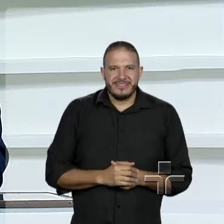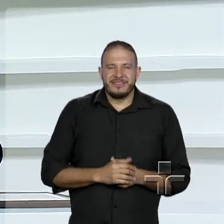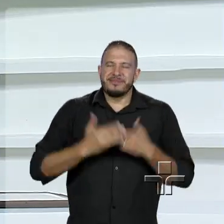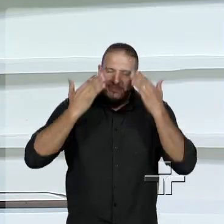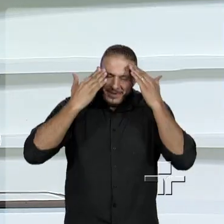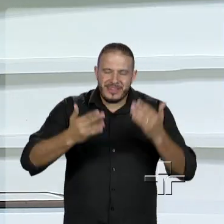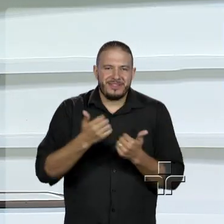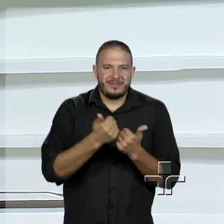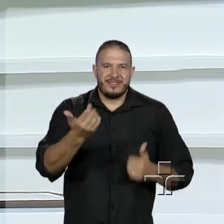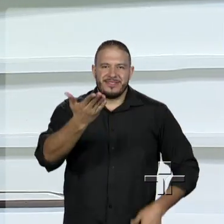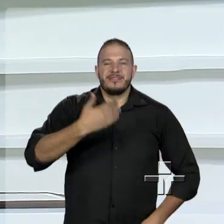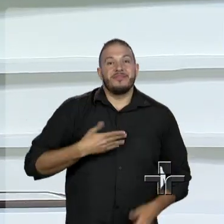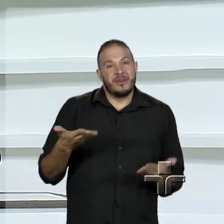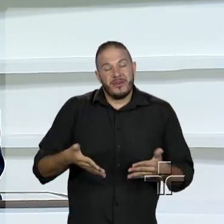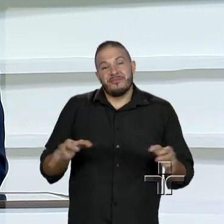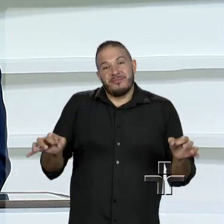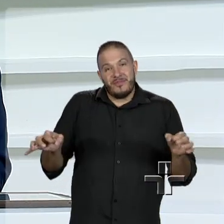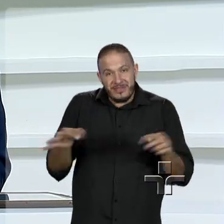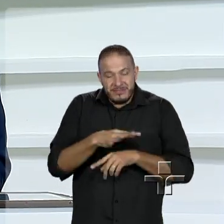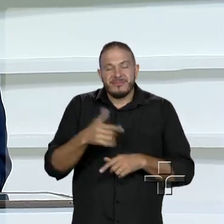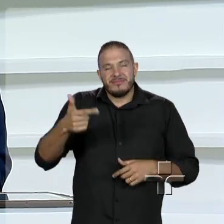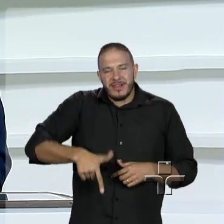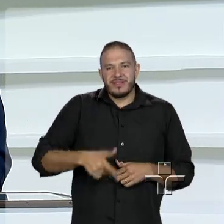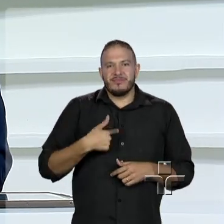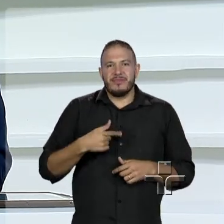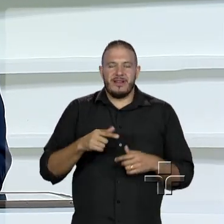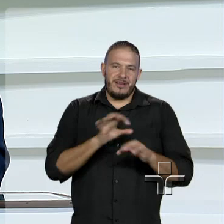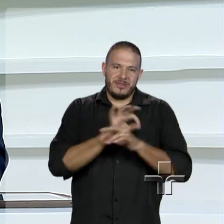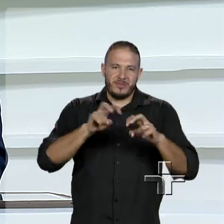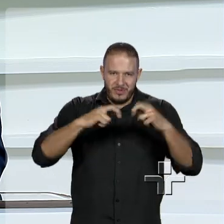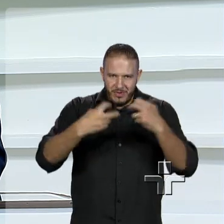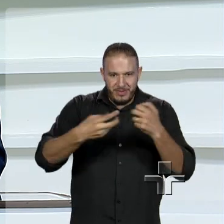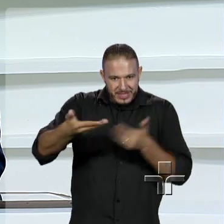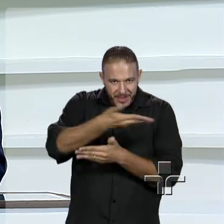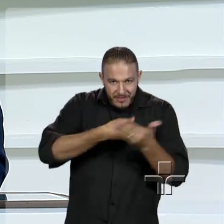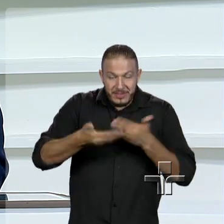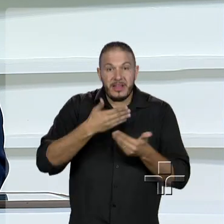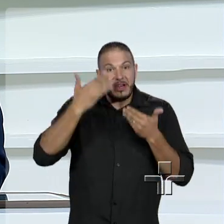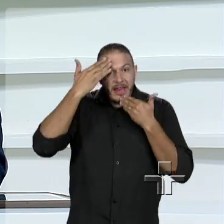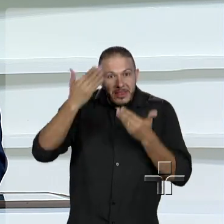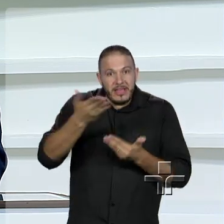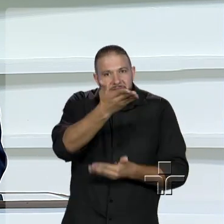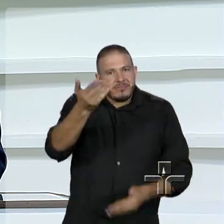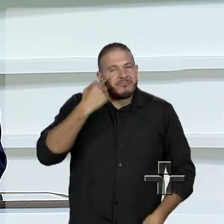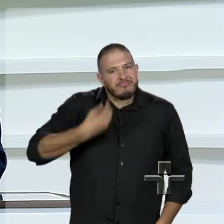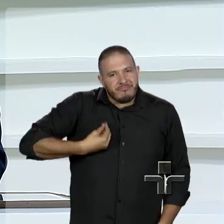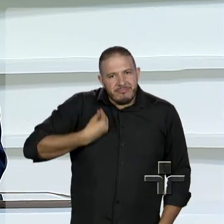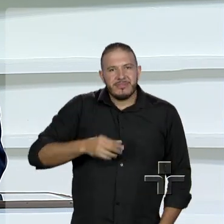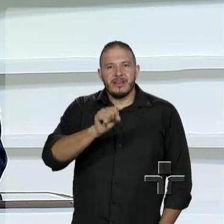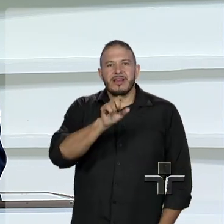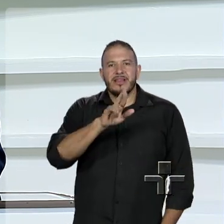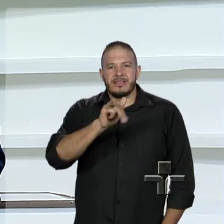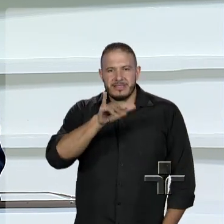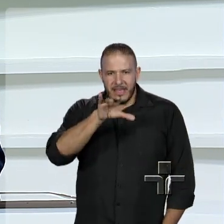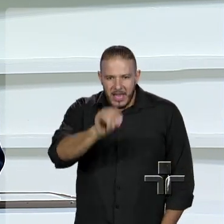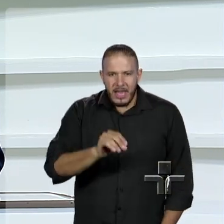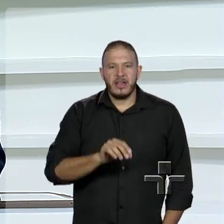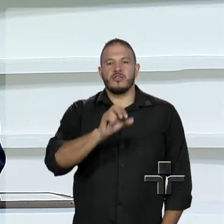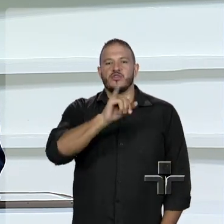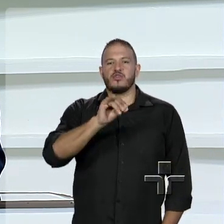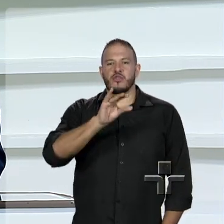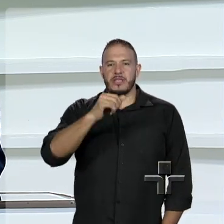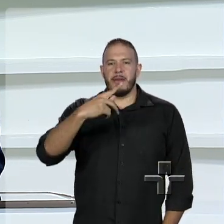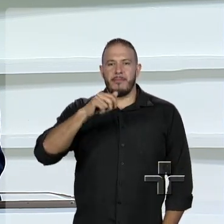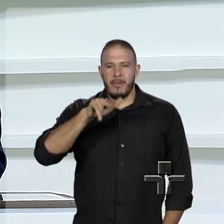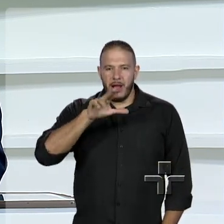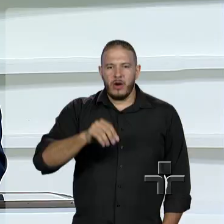ministro. Estamos chegando ao final de mais essa edição do Roda Viva. Agradeço a participação do Sérgio Lamute, do Zé Paulo